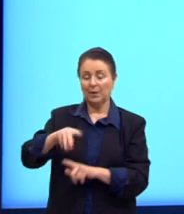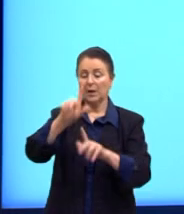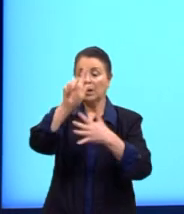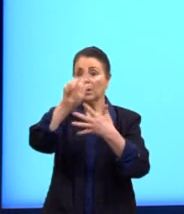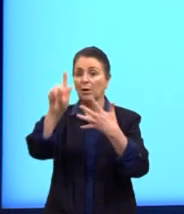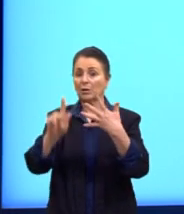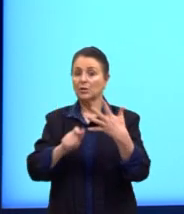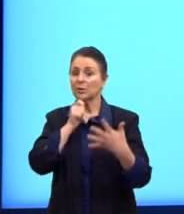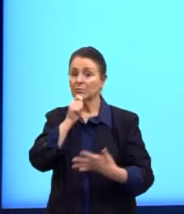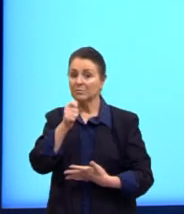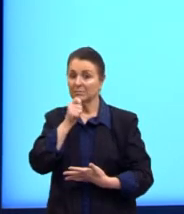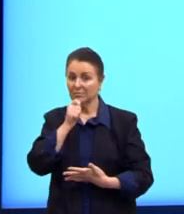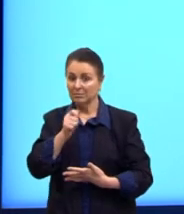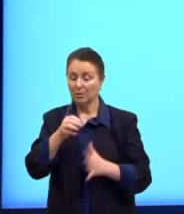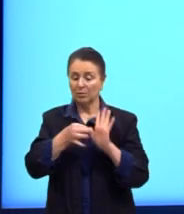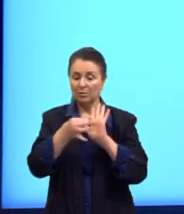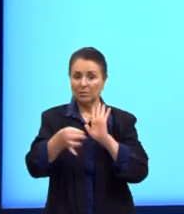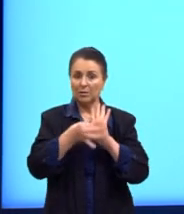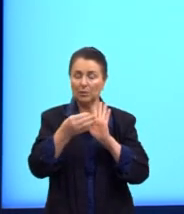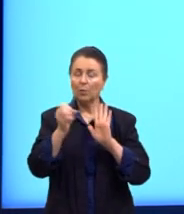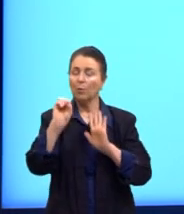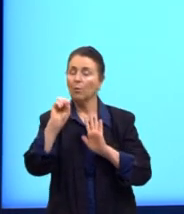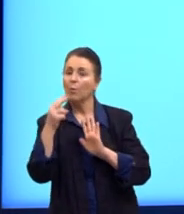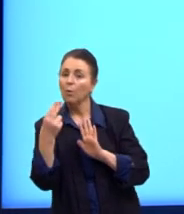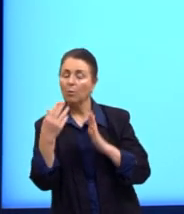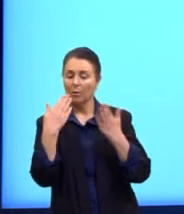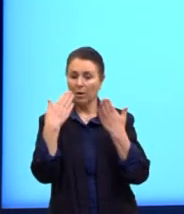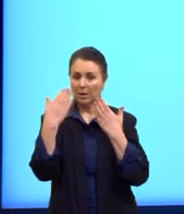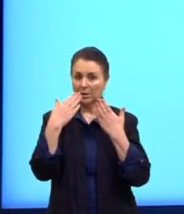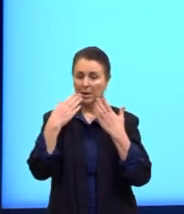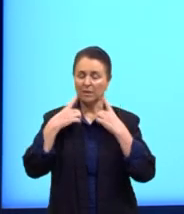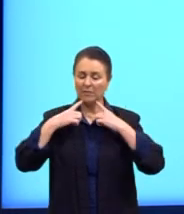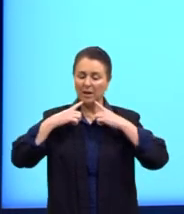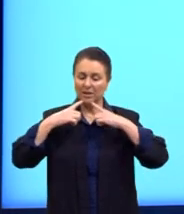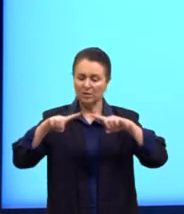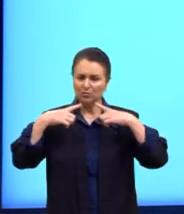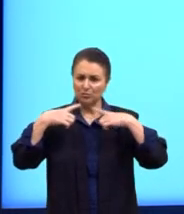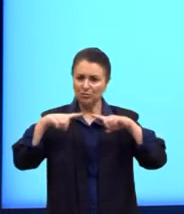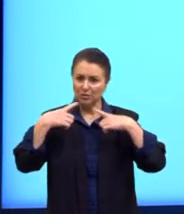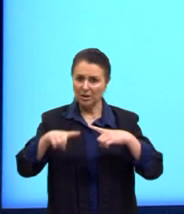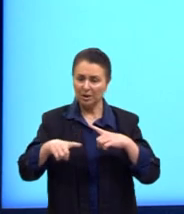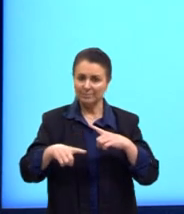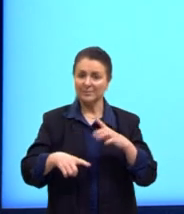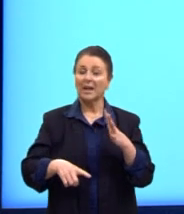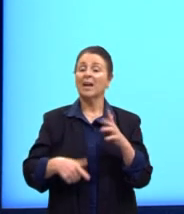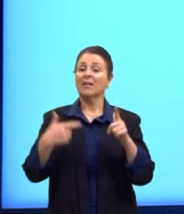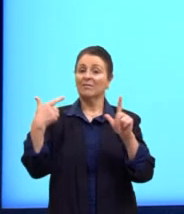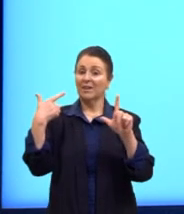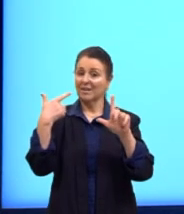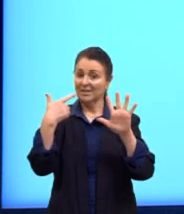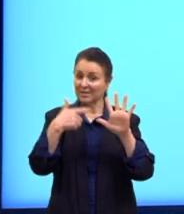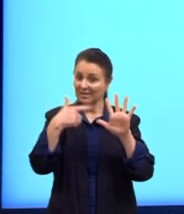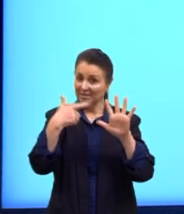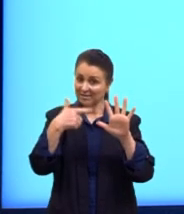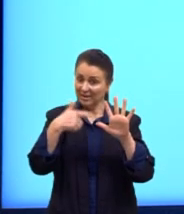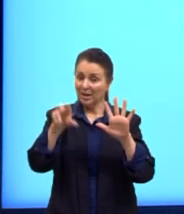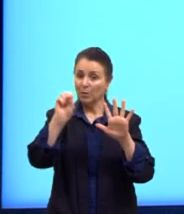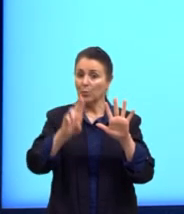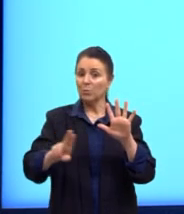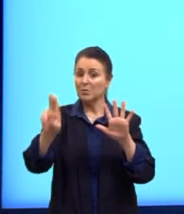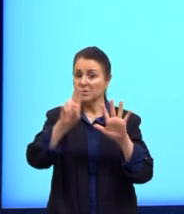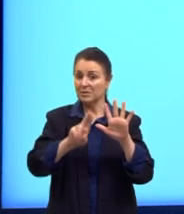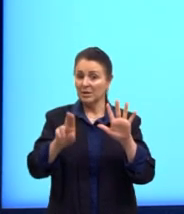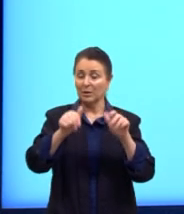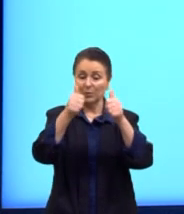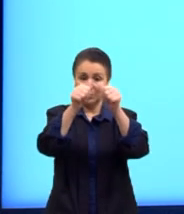opinativo ou analítico que ele vai criticar-se utilizar expor situações por meio de grafismos ou seja